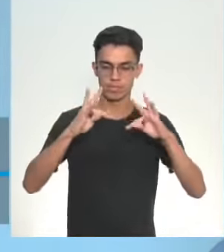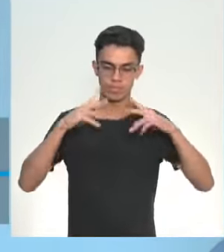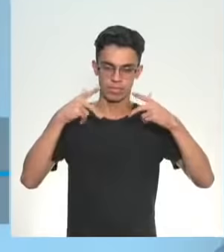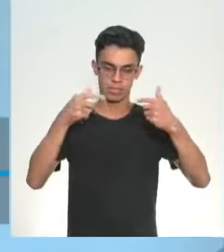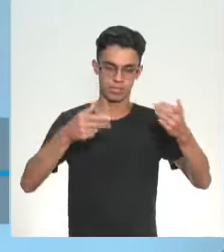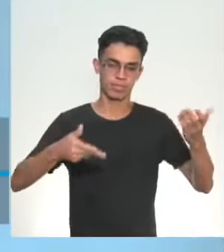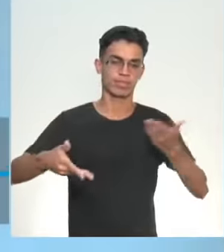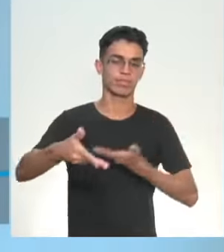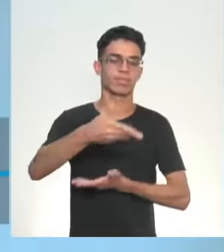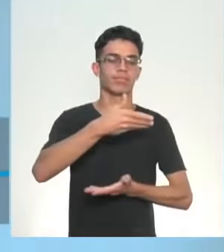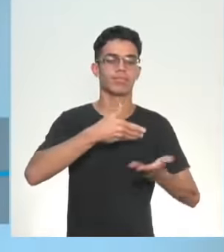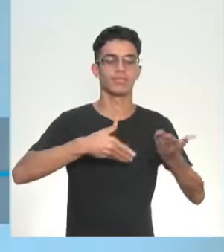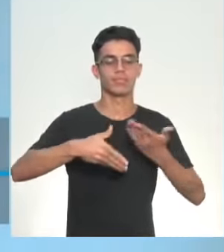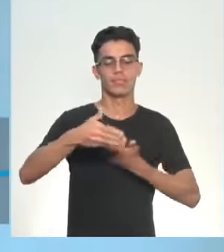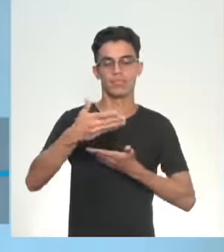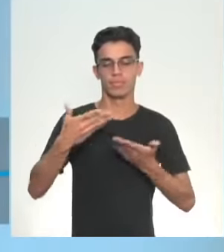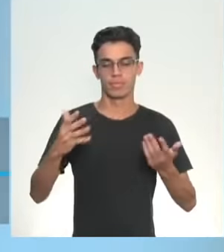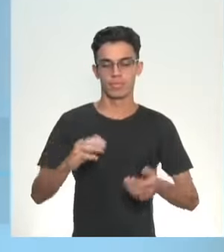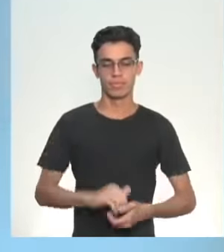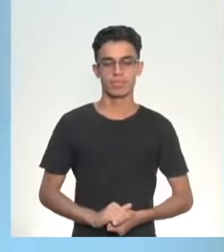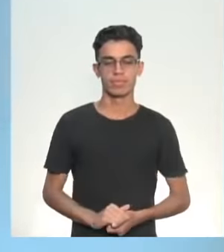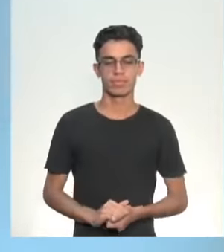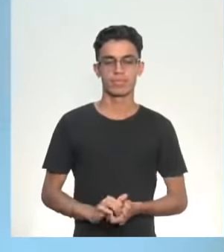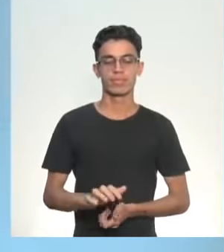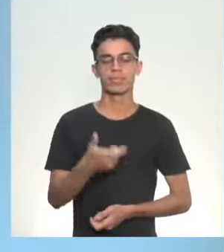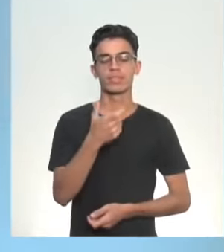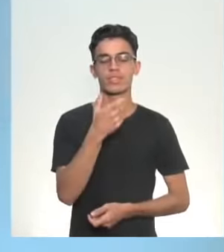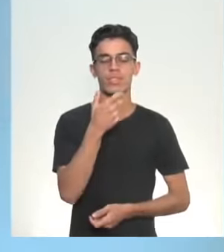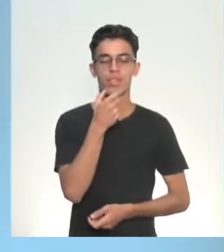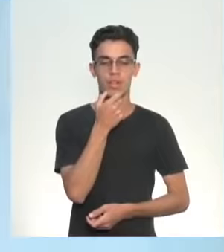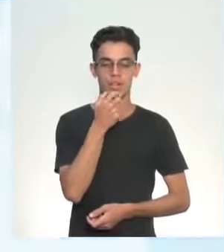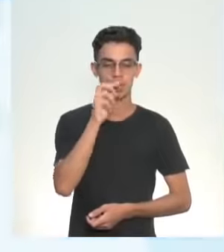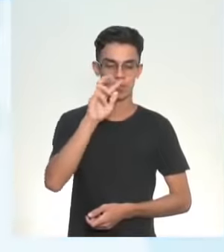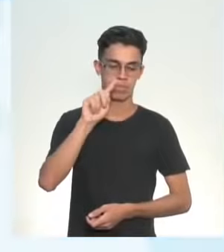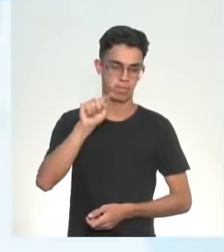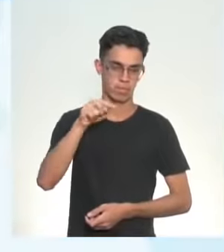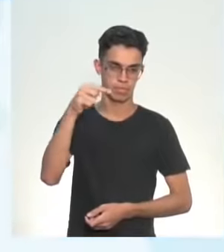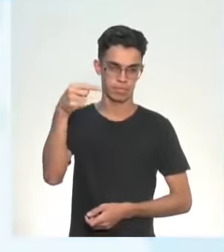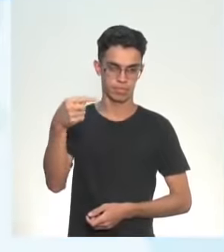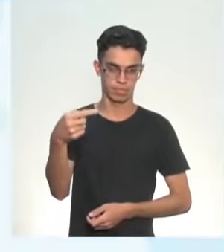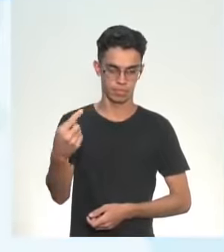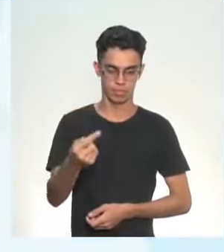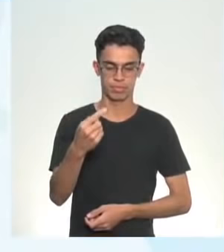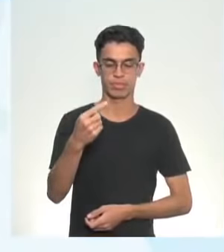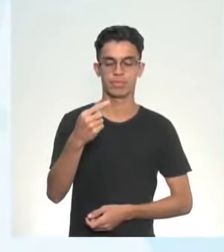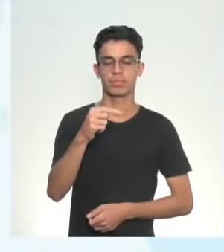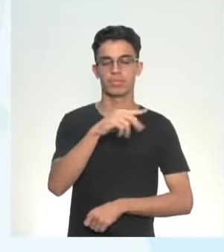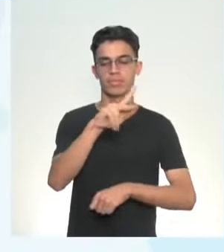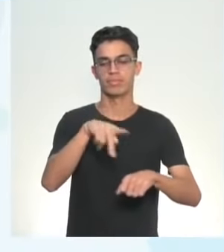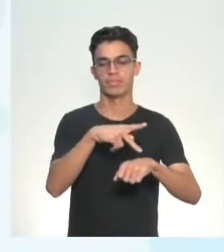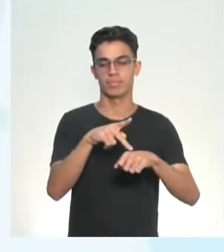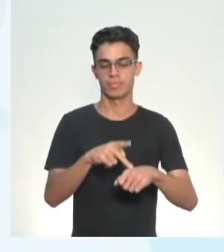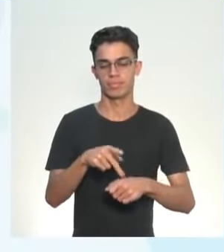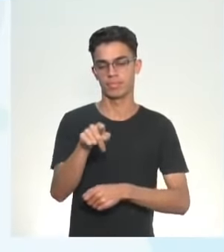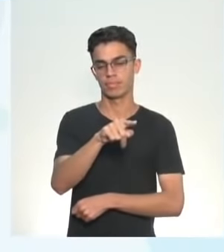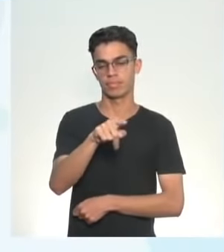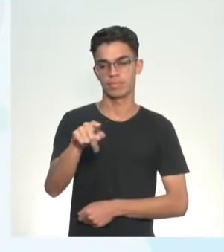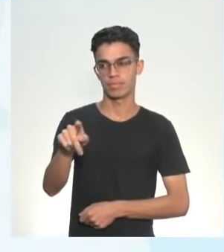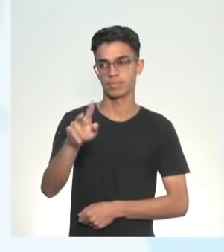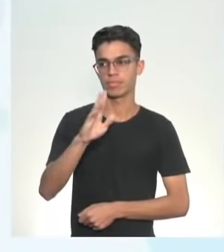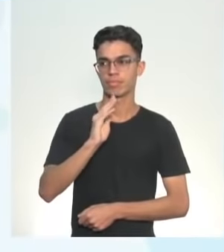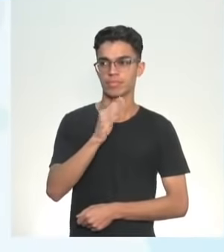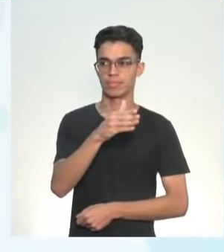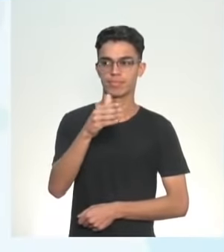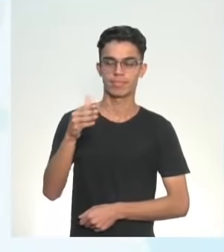tem eh de classe da Isabela Hoffmann um dos 30 lá para vocês ao fim do you Com que frequência